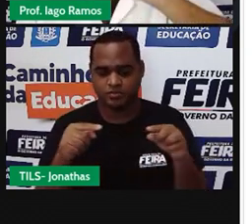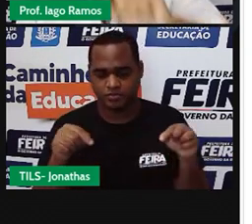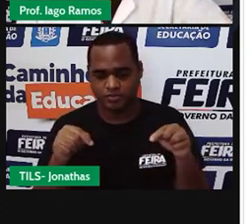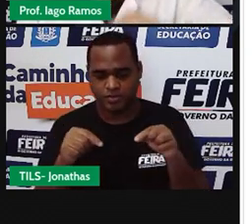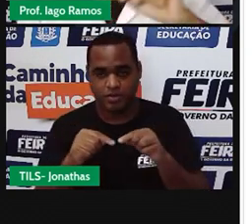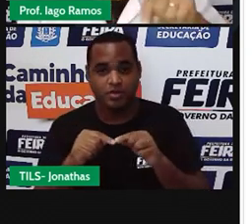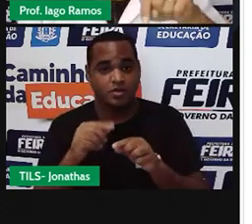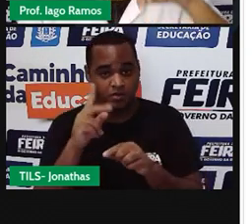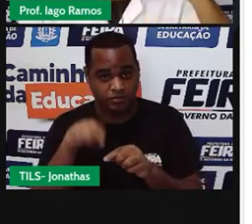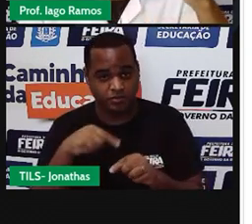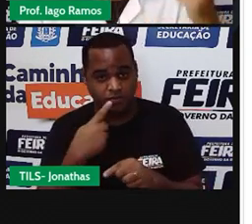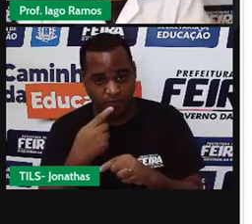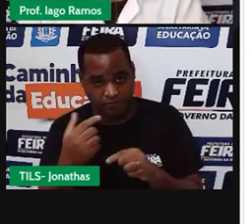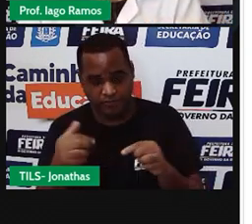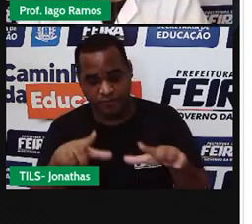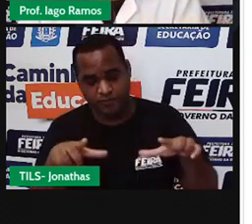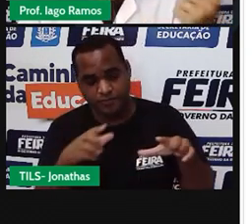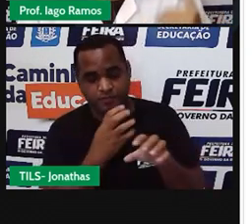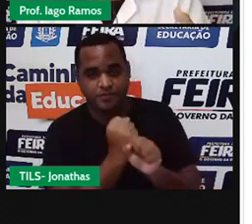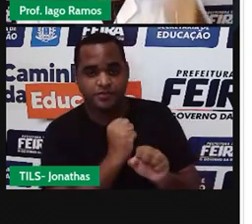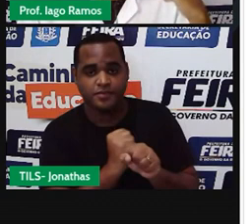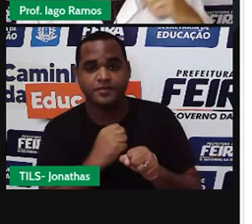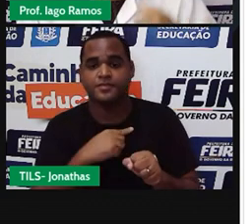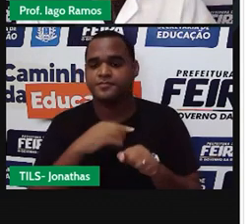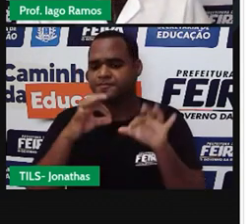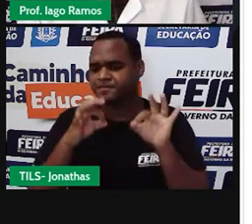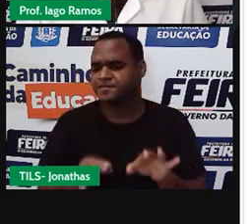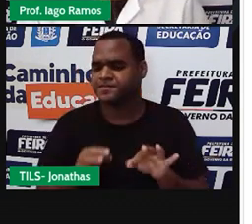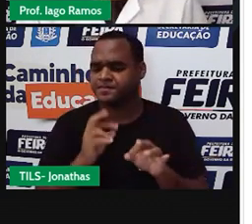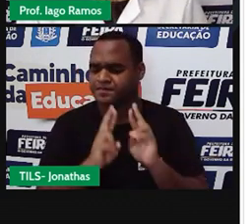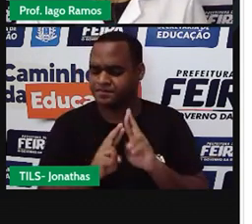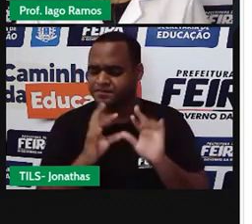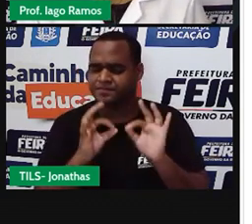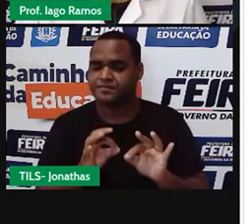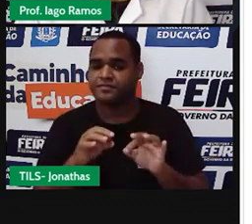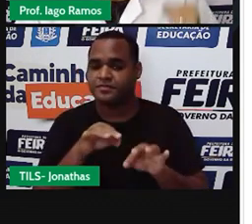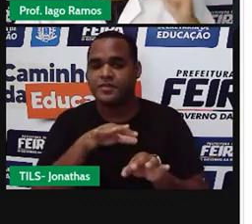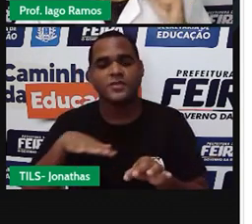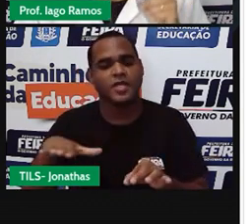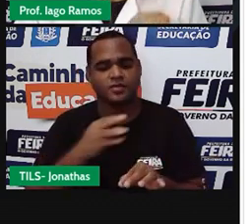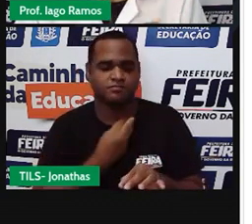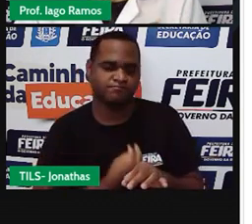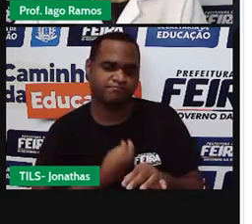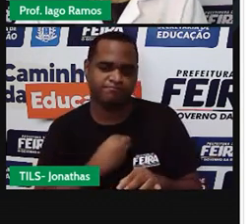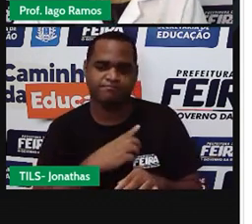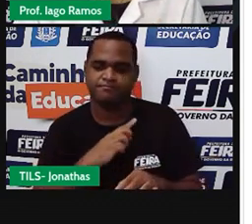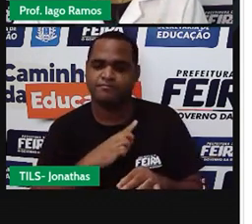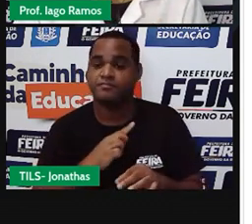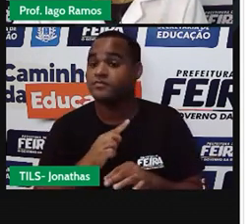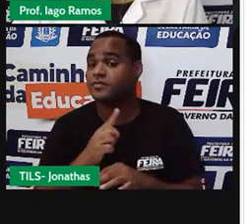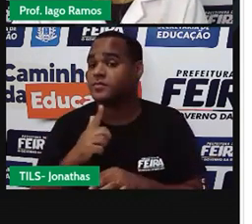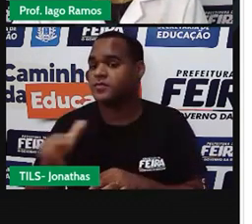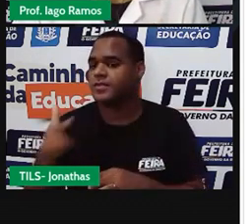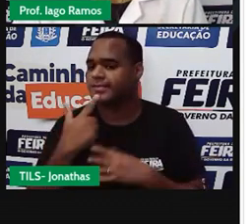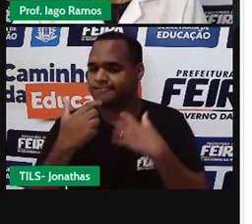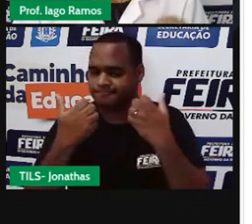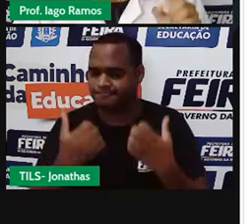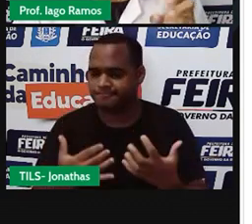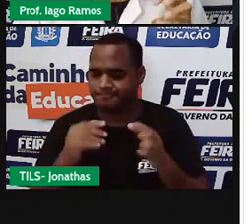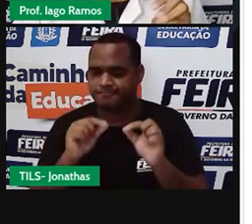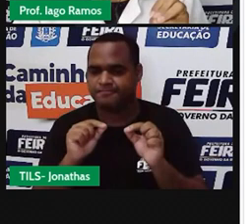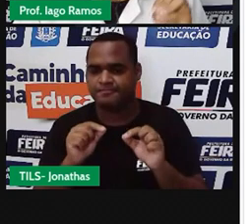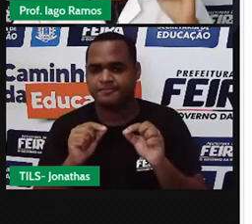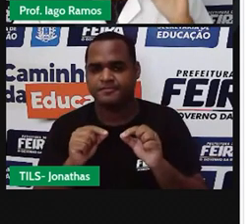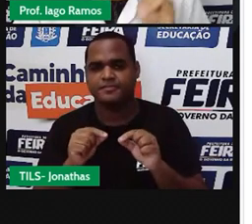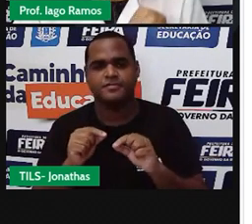essa quantidade vai te dar o resultado da área desse polígono Tá bom então o que é que a gente vai fazer hoje